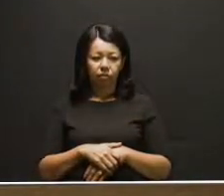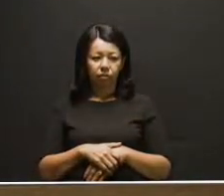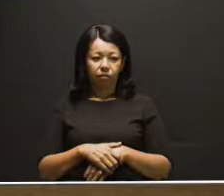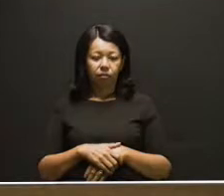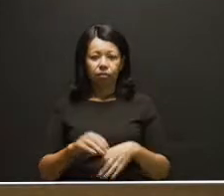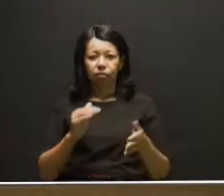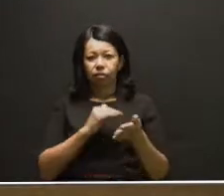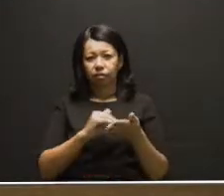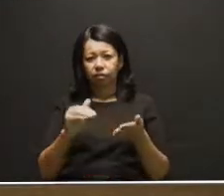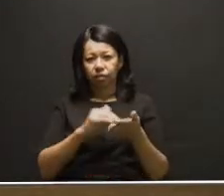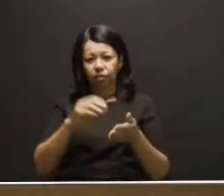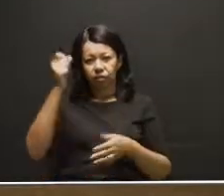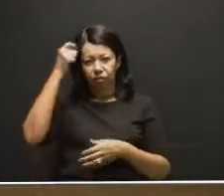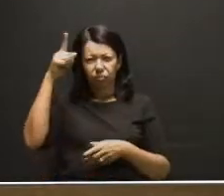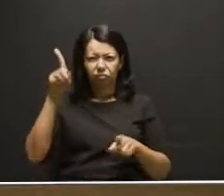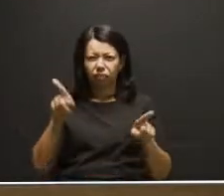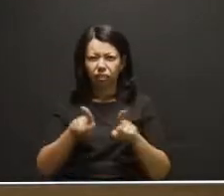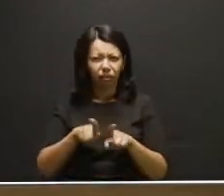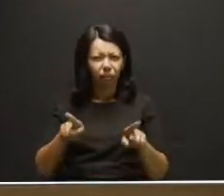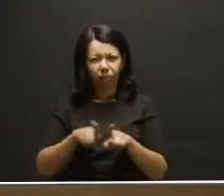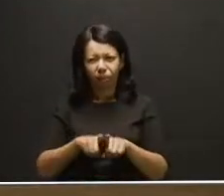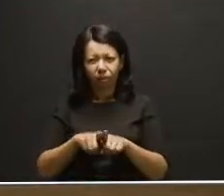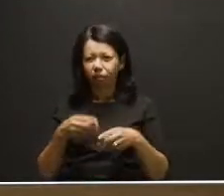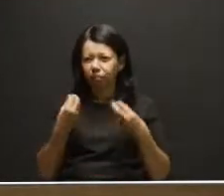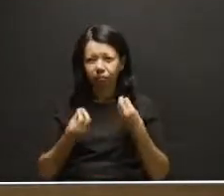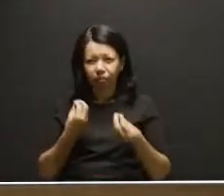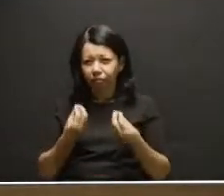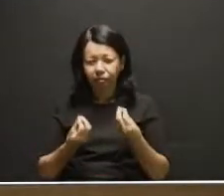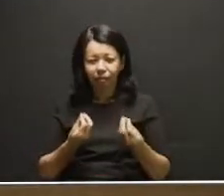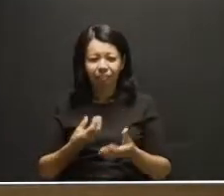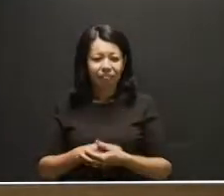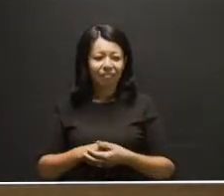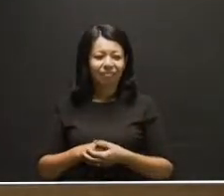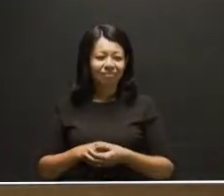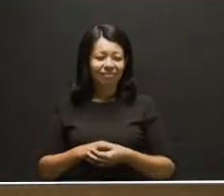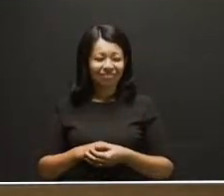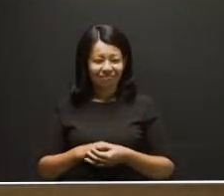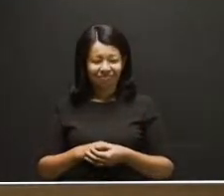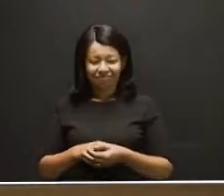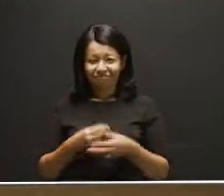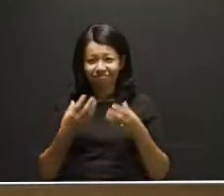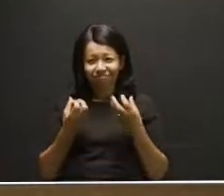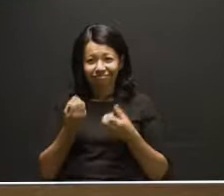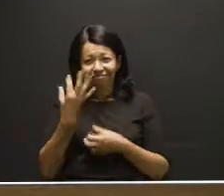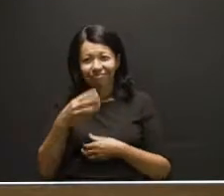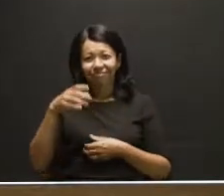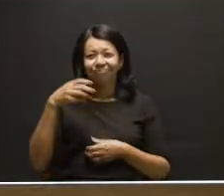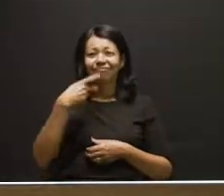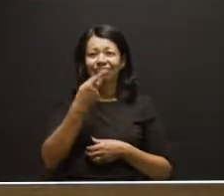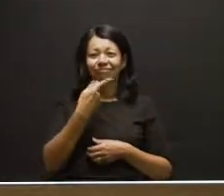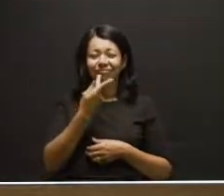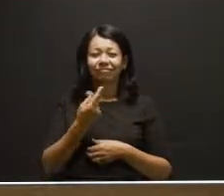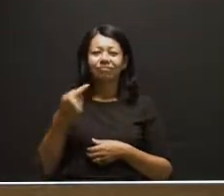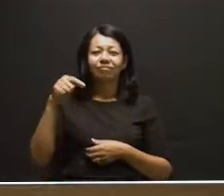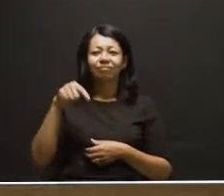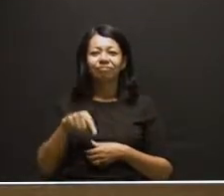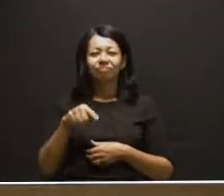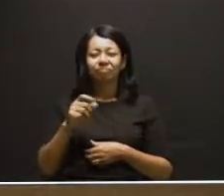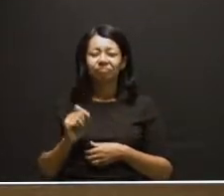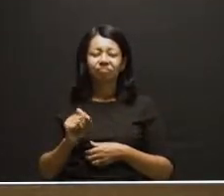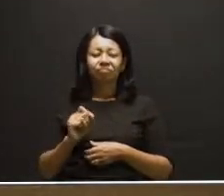secretaria de cultura também é um absurdo quantas vezes inúmeras vezes eu acabei de falar aqui